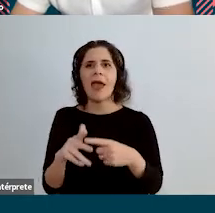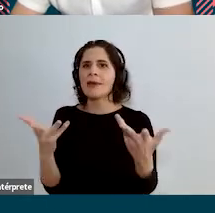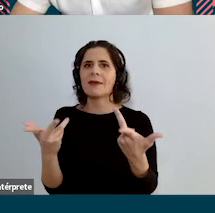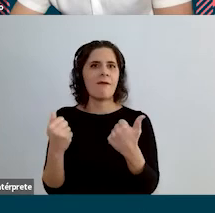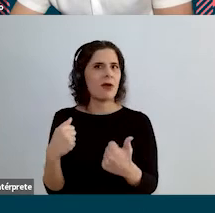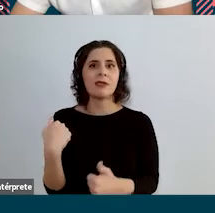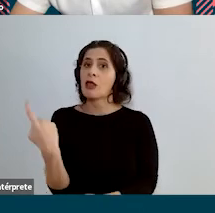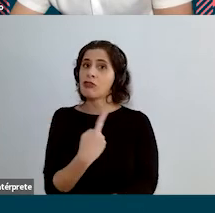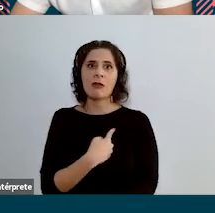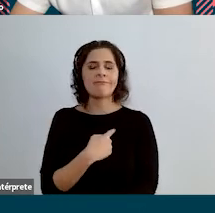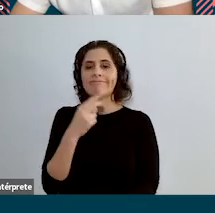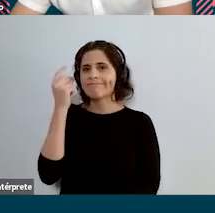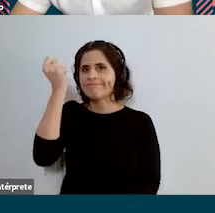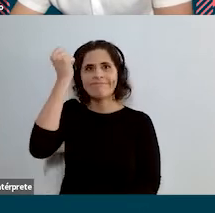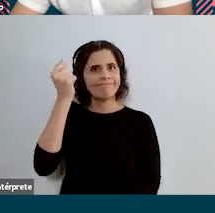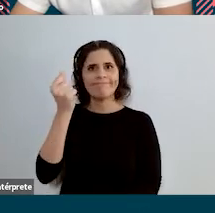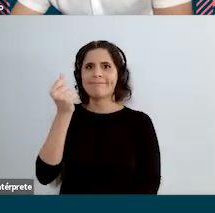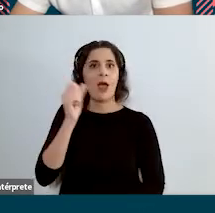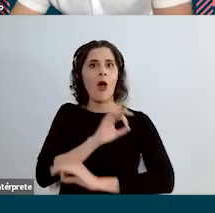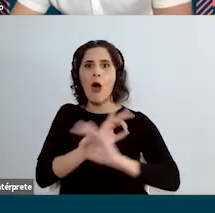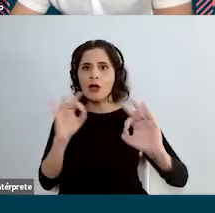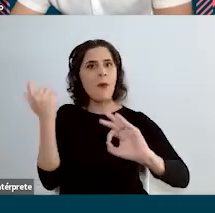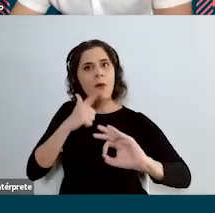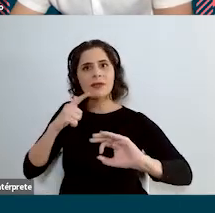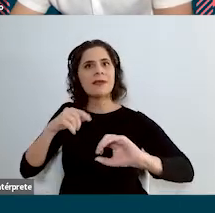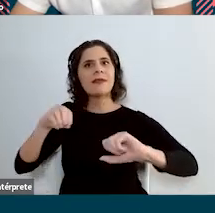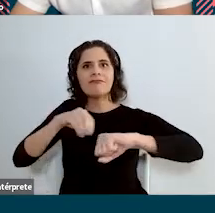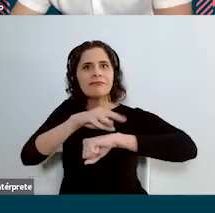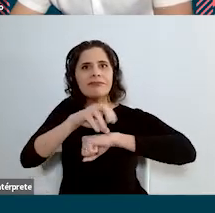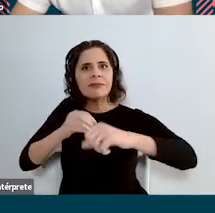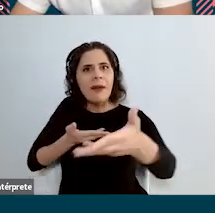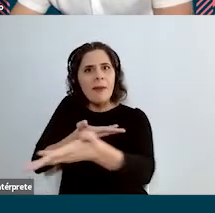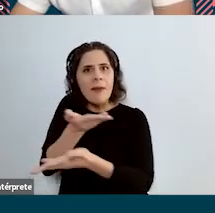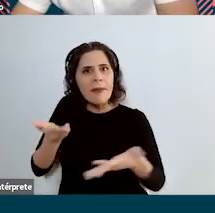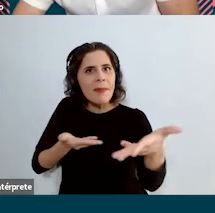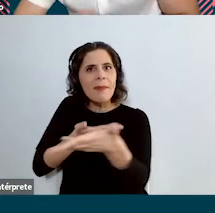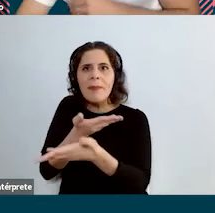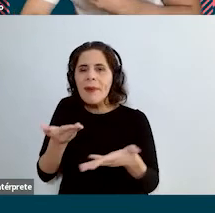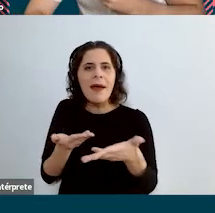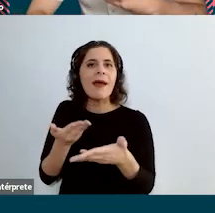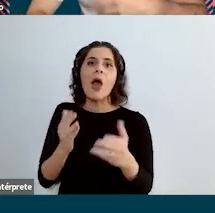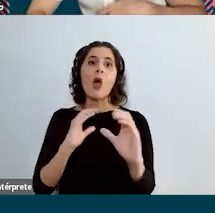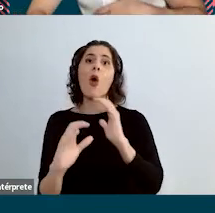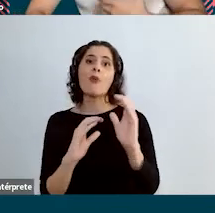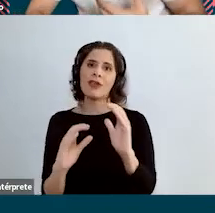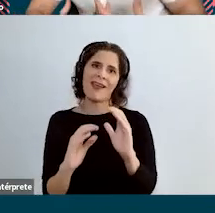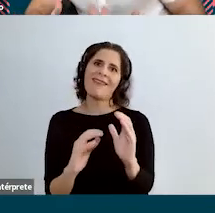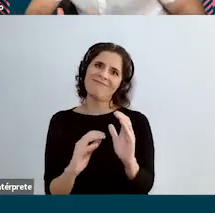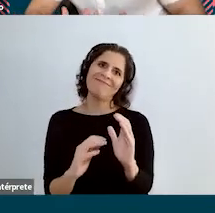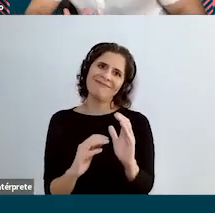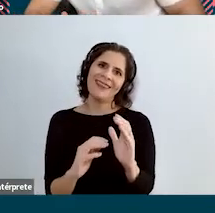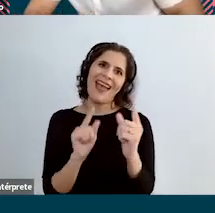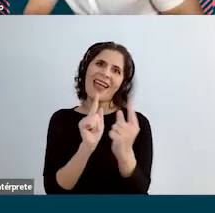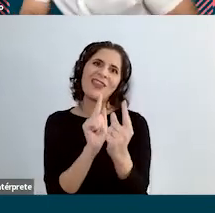melhor saque que a gente poderia ter, o melhor canal de comunicação com as pessoas. E a gente viu, assim, experimentou o que é o